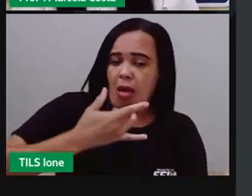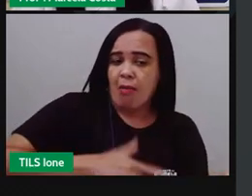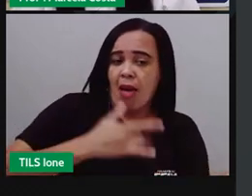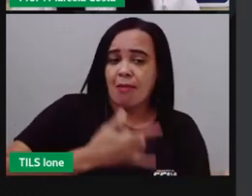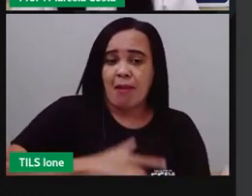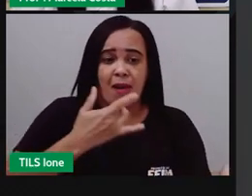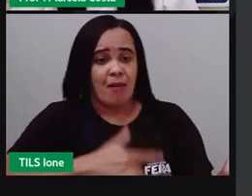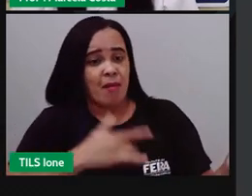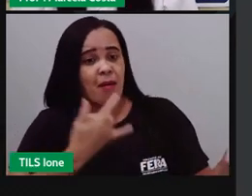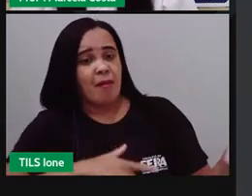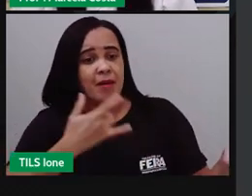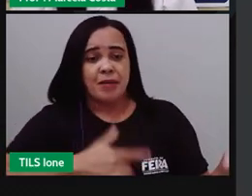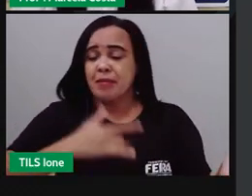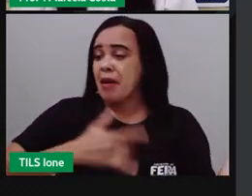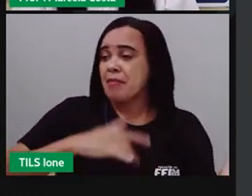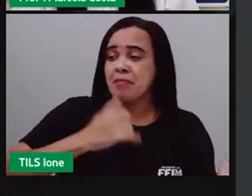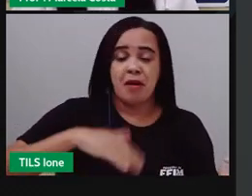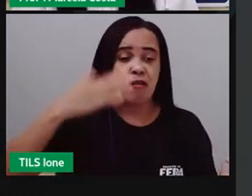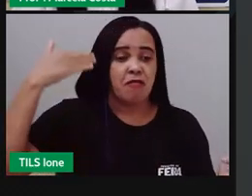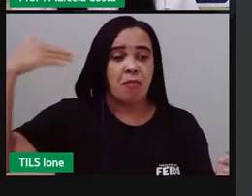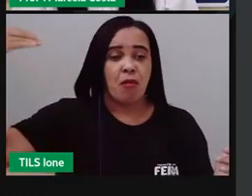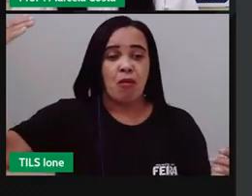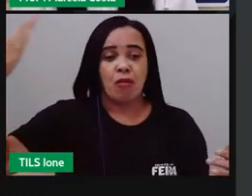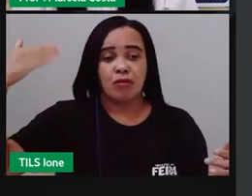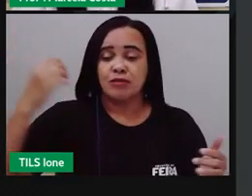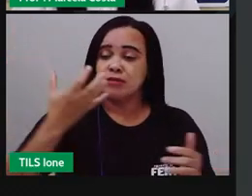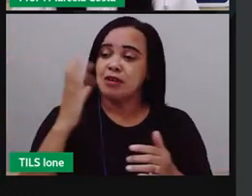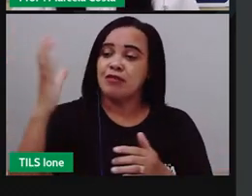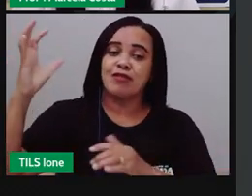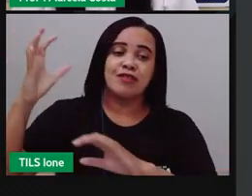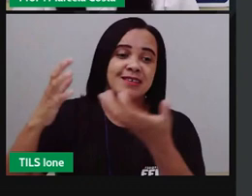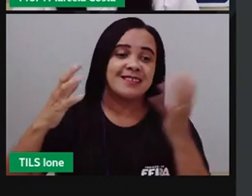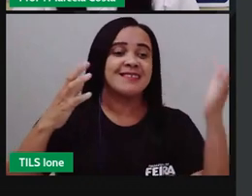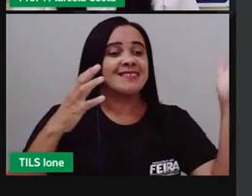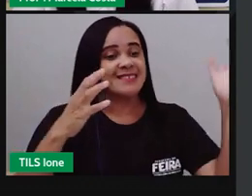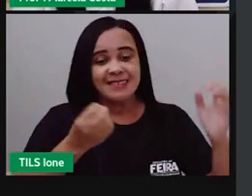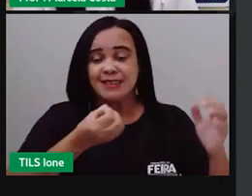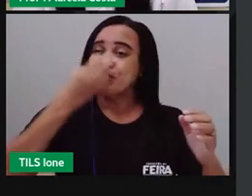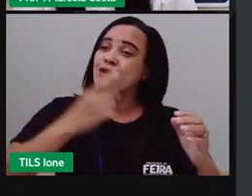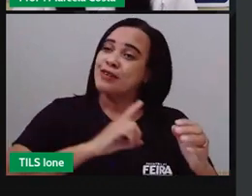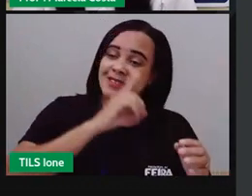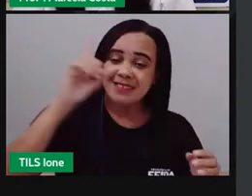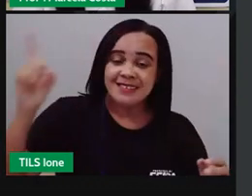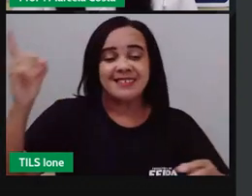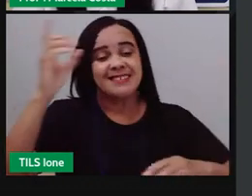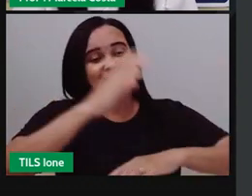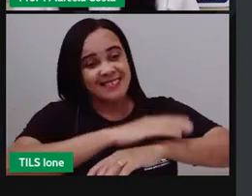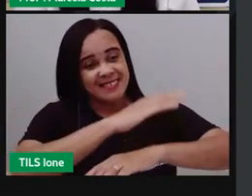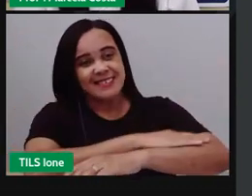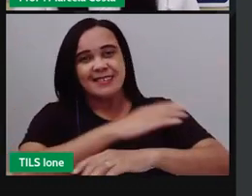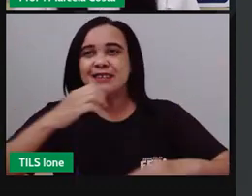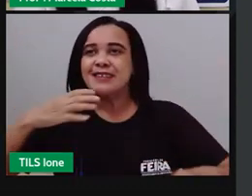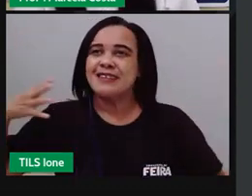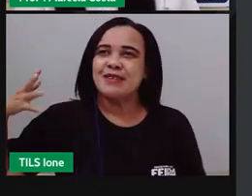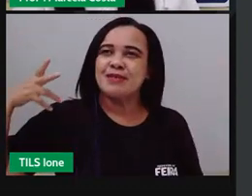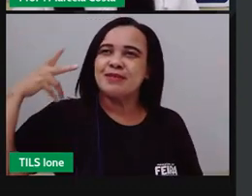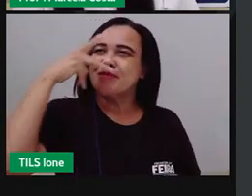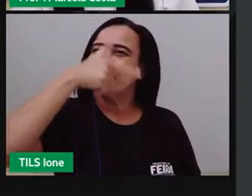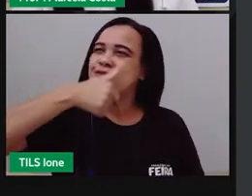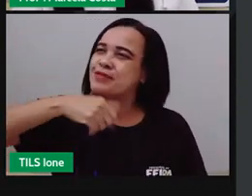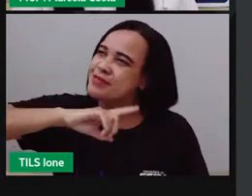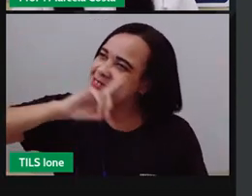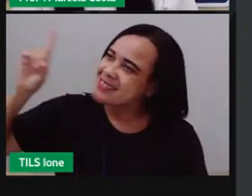rádio Jovem Floresta. Bom dia, meu caro sapo! Que dia mais lindo, não?